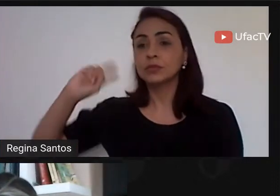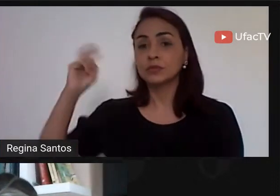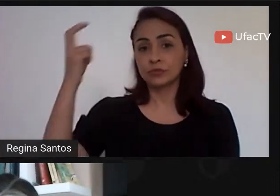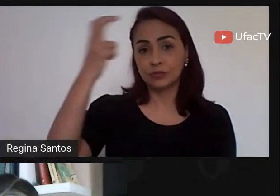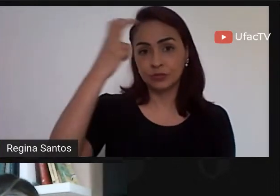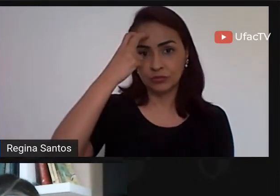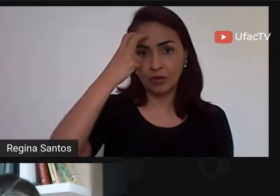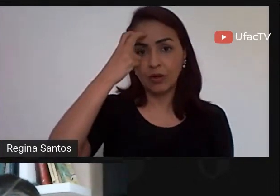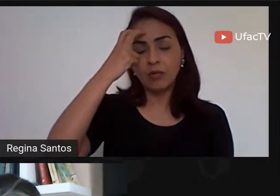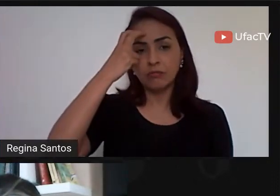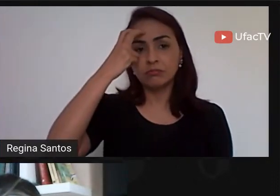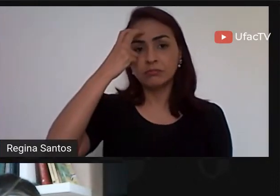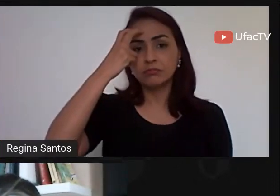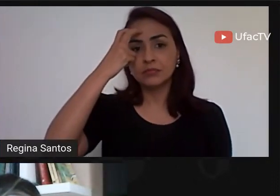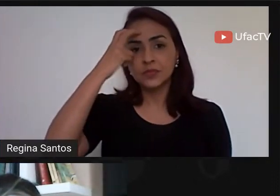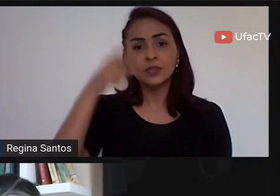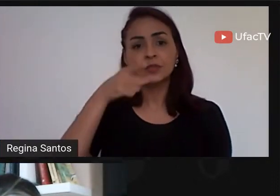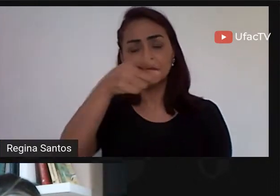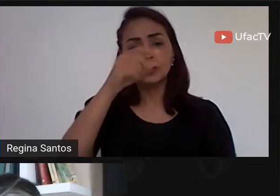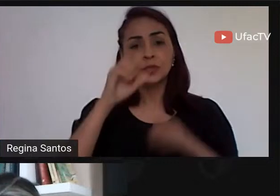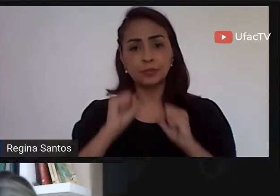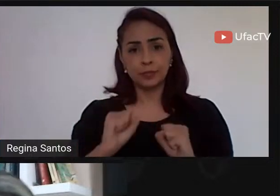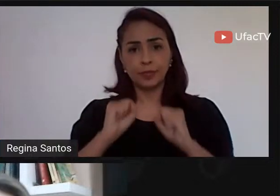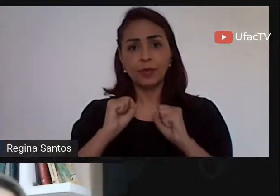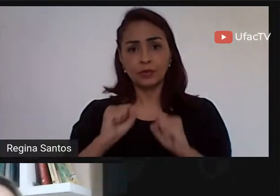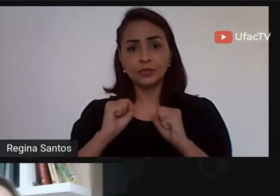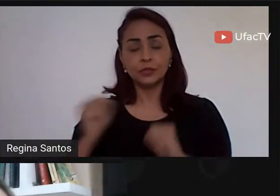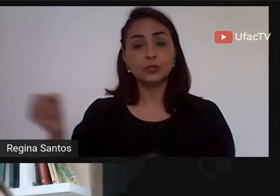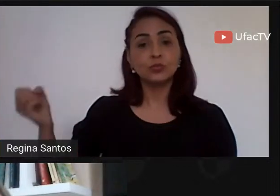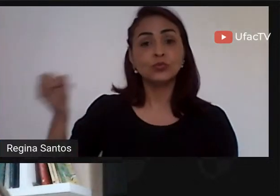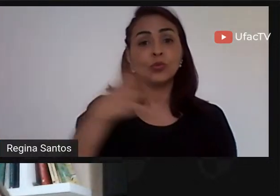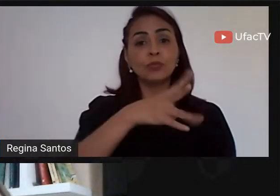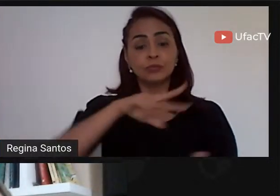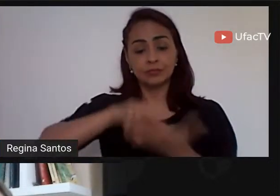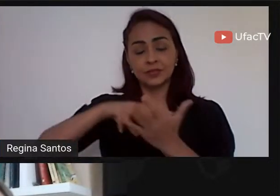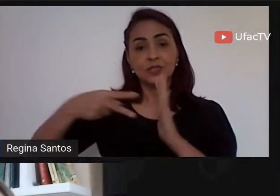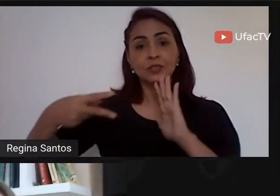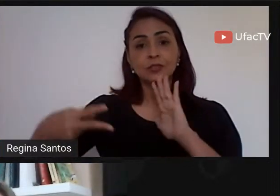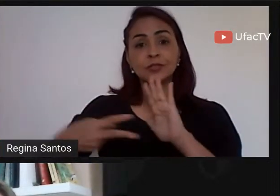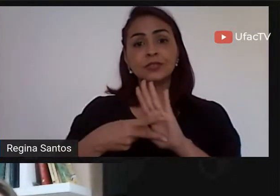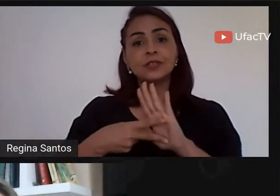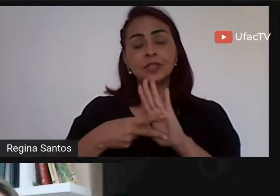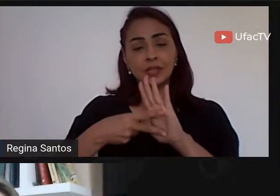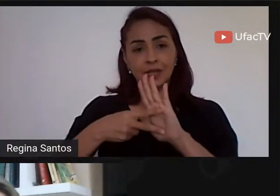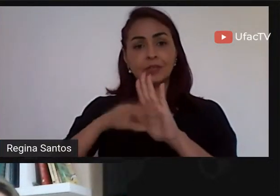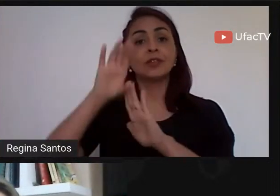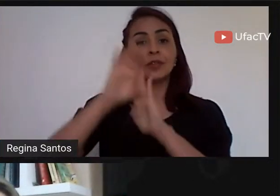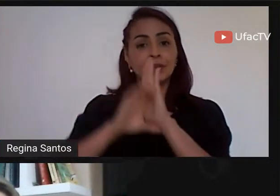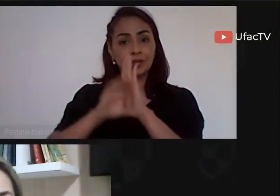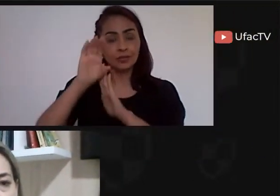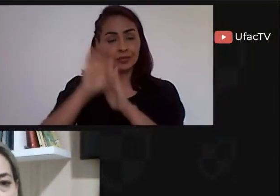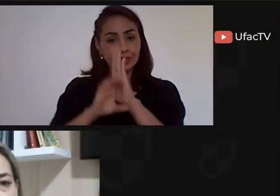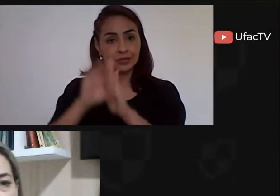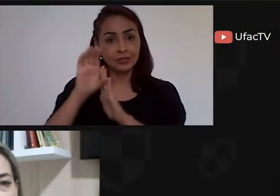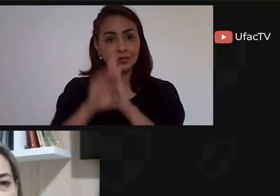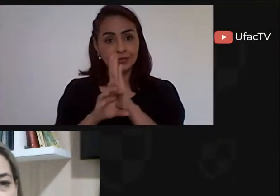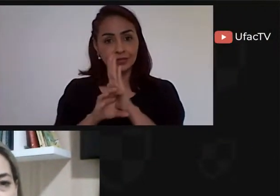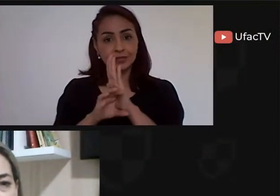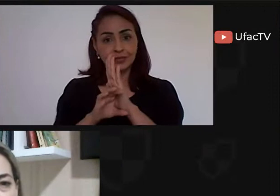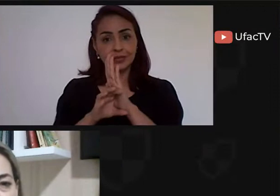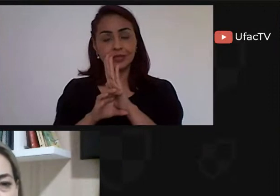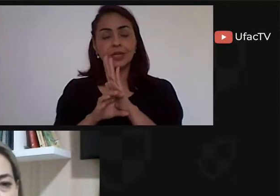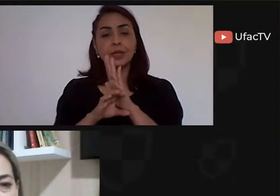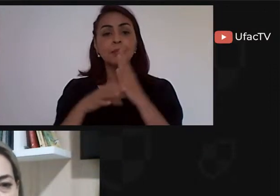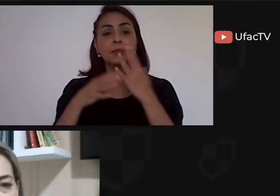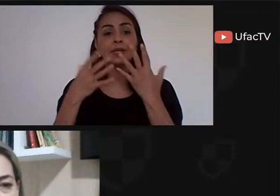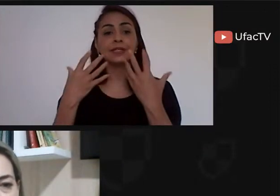você pode ressignificar a organização curricular de modo a atender uma constante mudança,